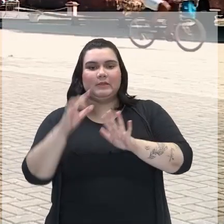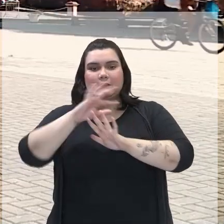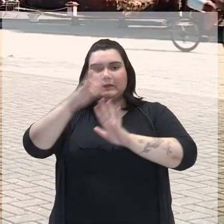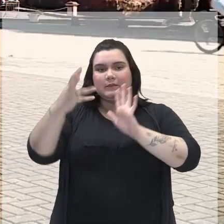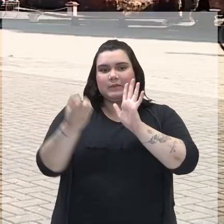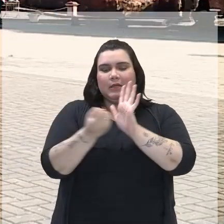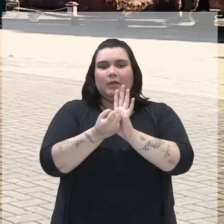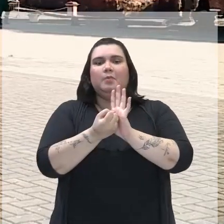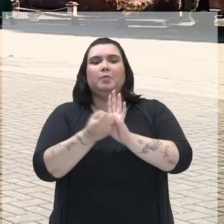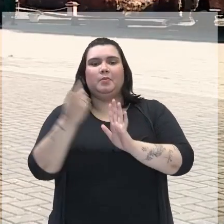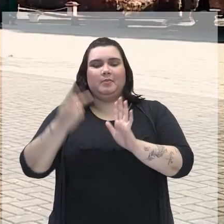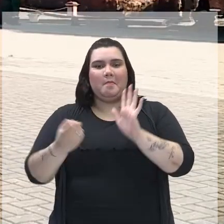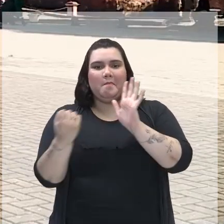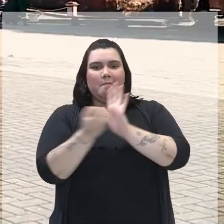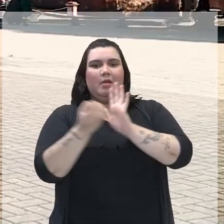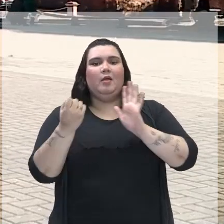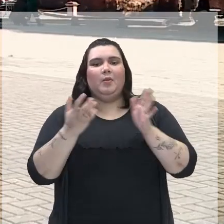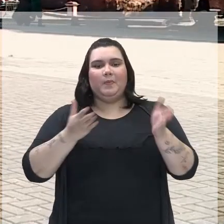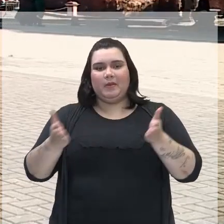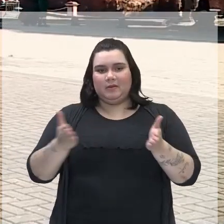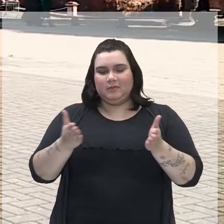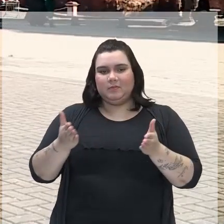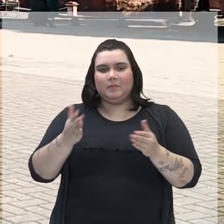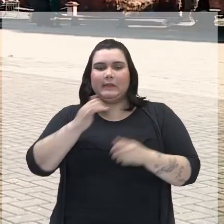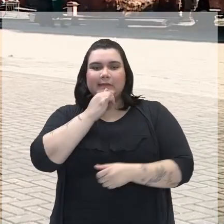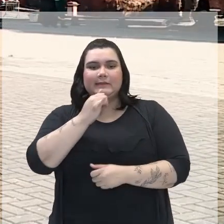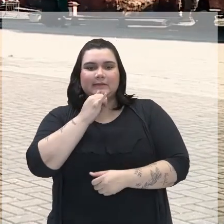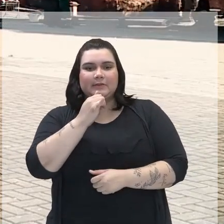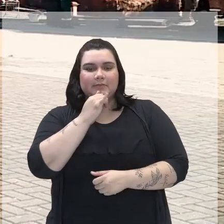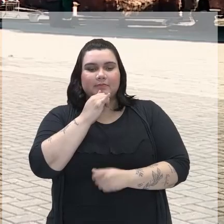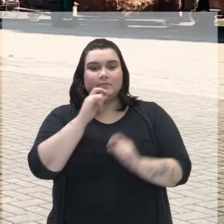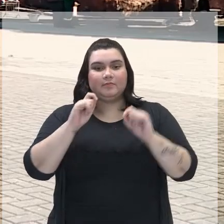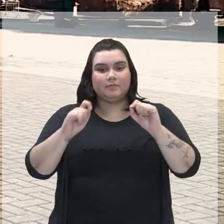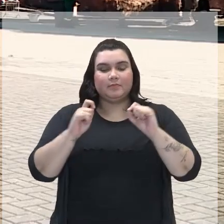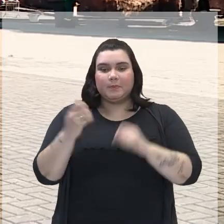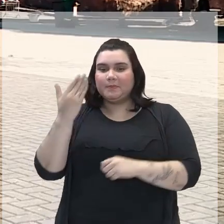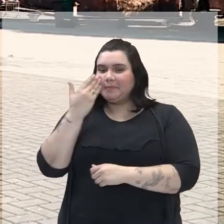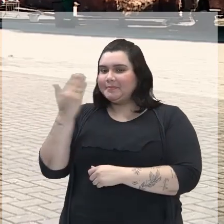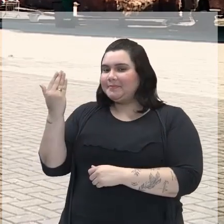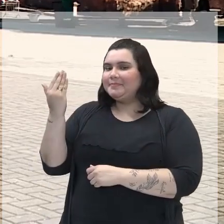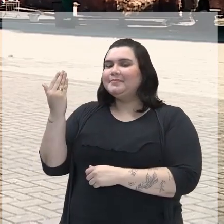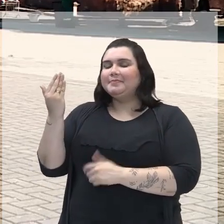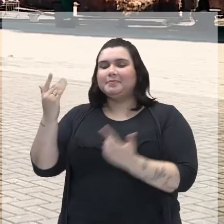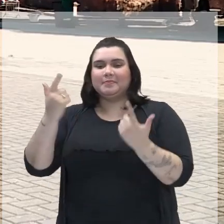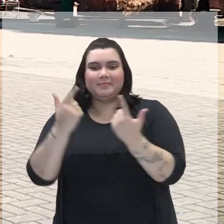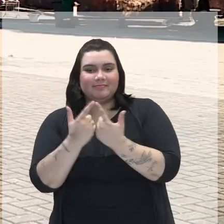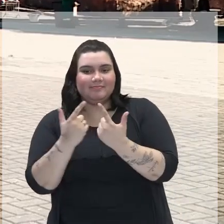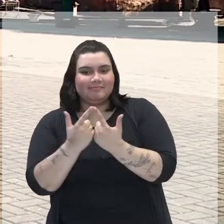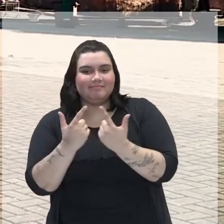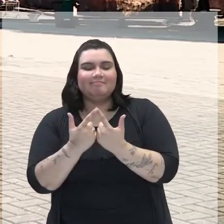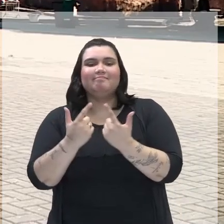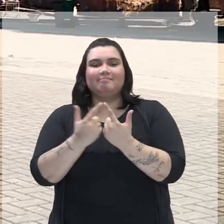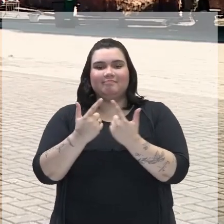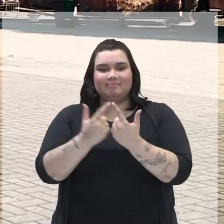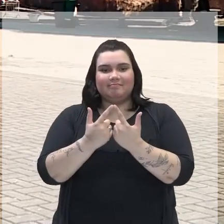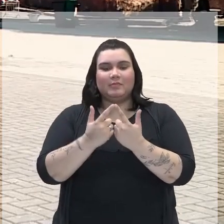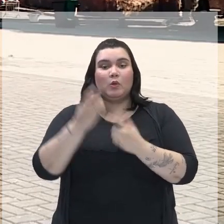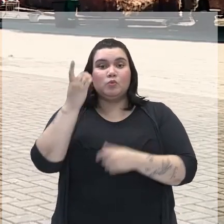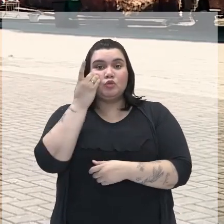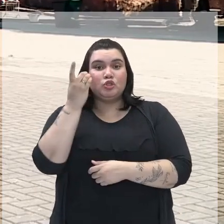desse momento que marcaram época, como, por exemplo, o nosso mundialmente famoso Teatro Amazonas, que data sua inauguração